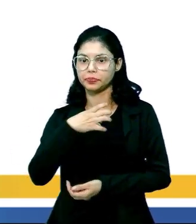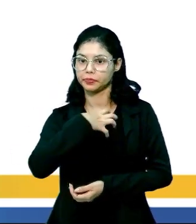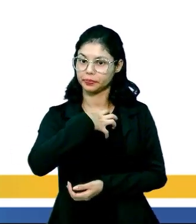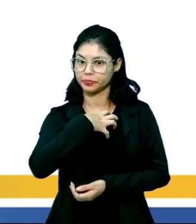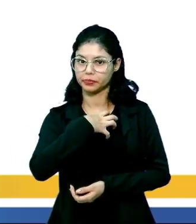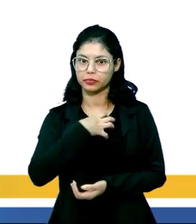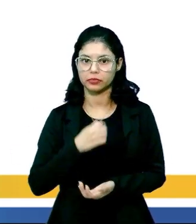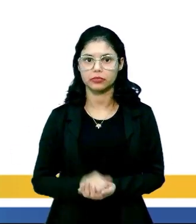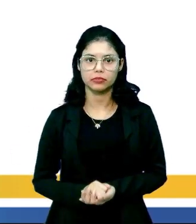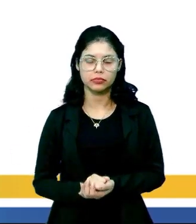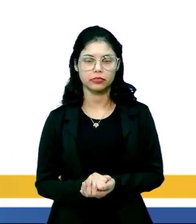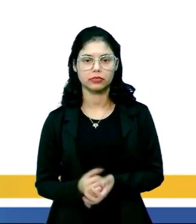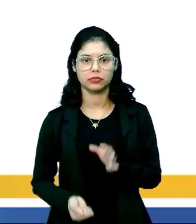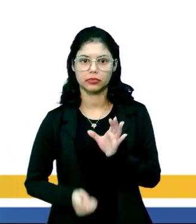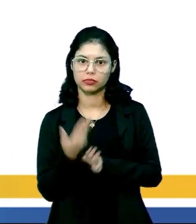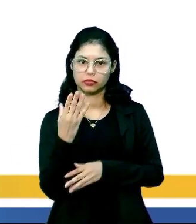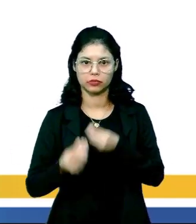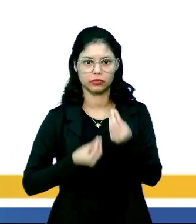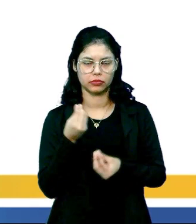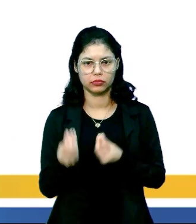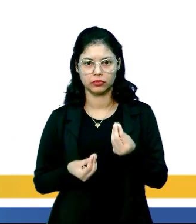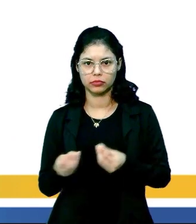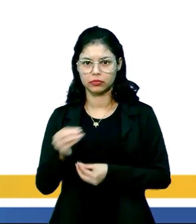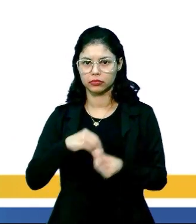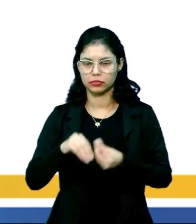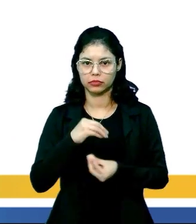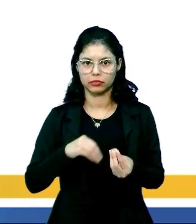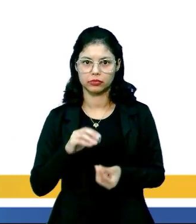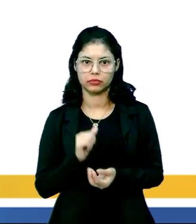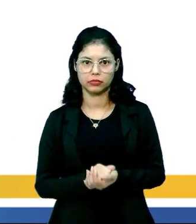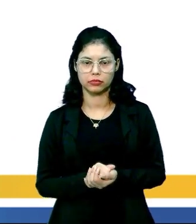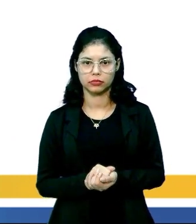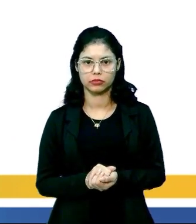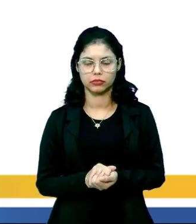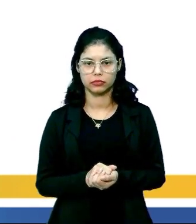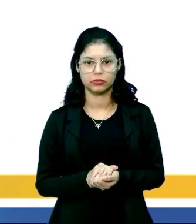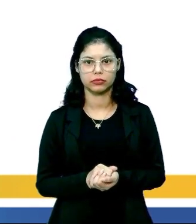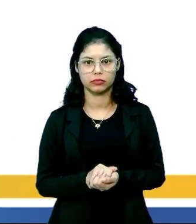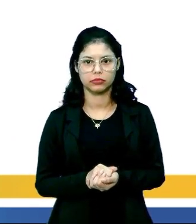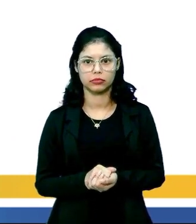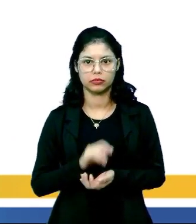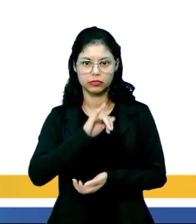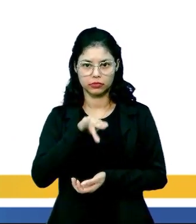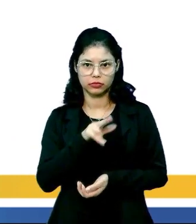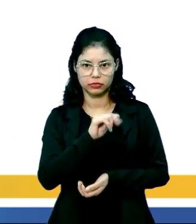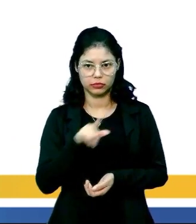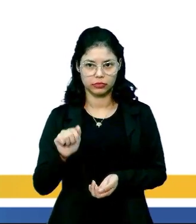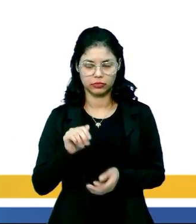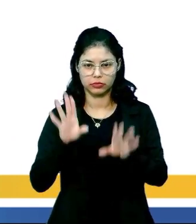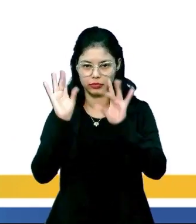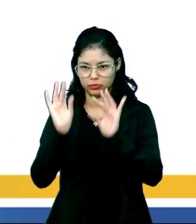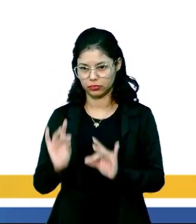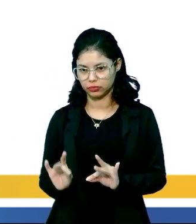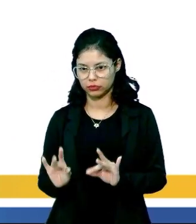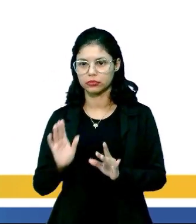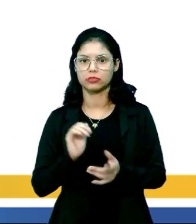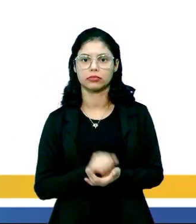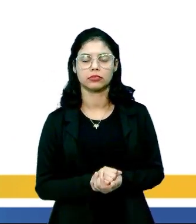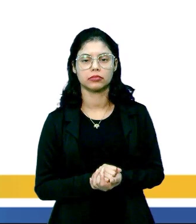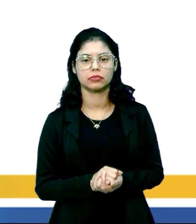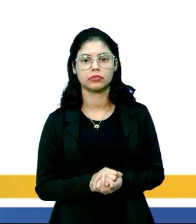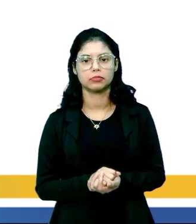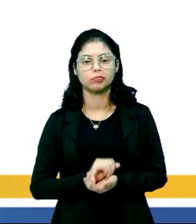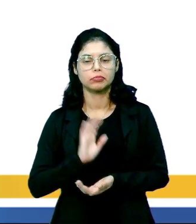ritmo emergiu como uma forma misturada de r&b jazz e o estilos de os estilos de